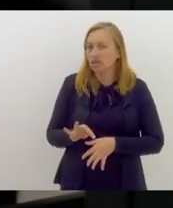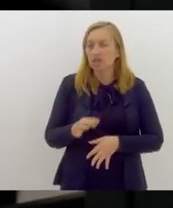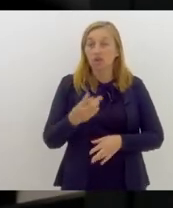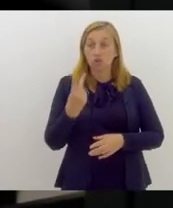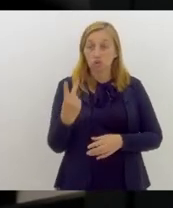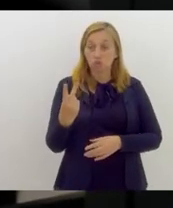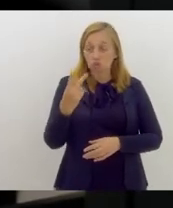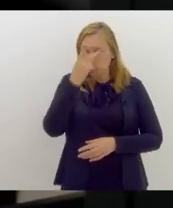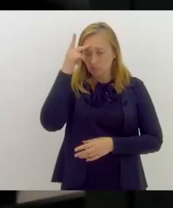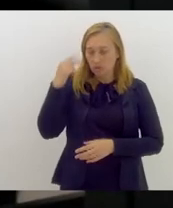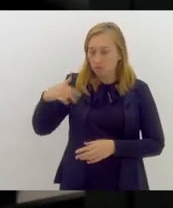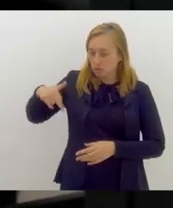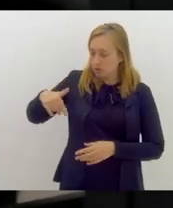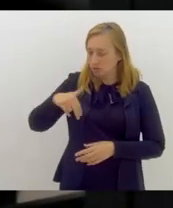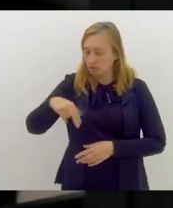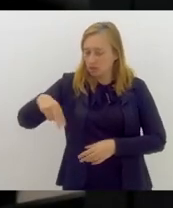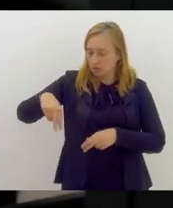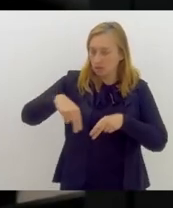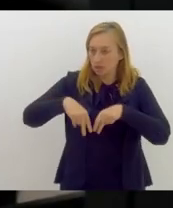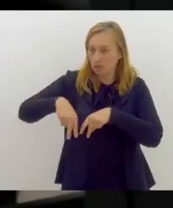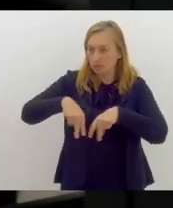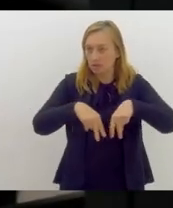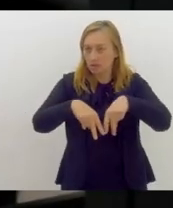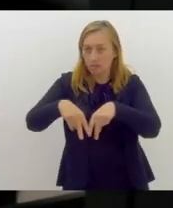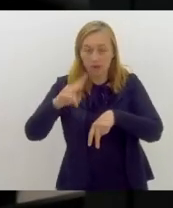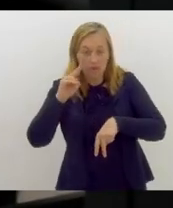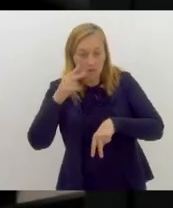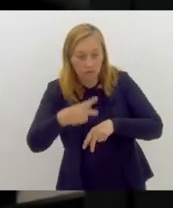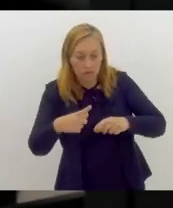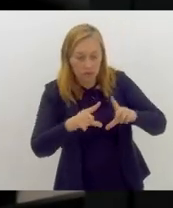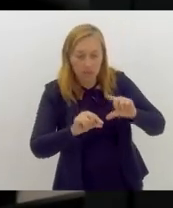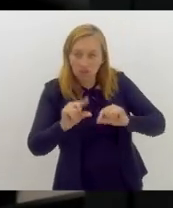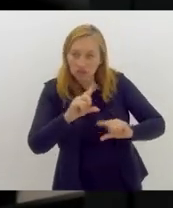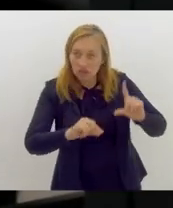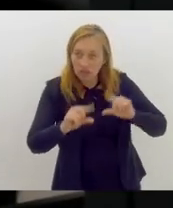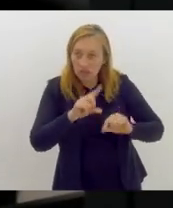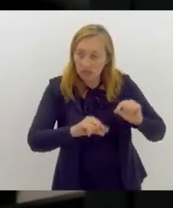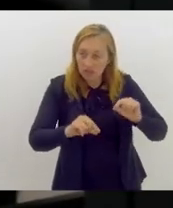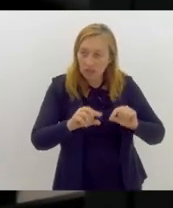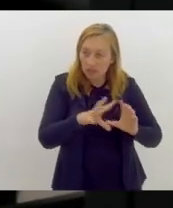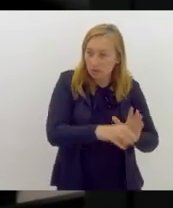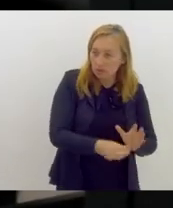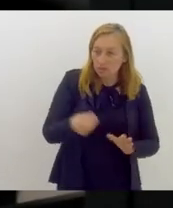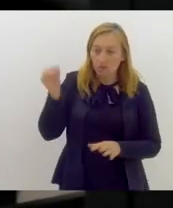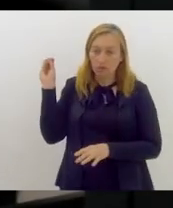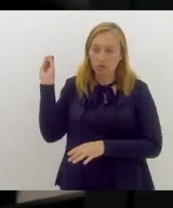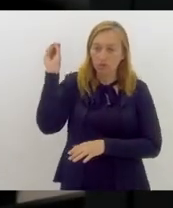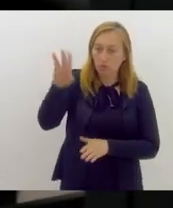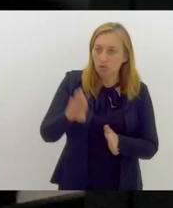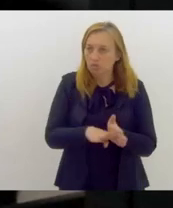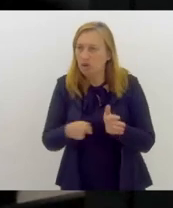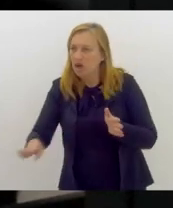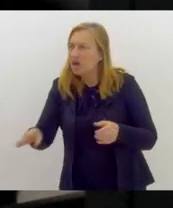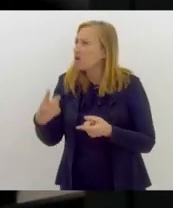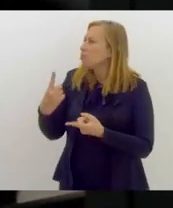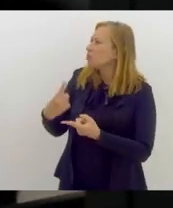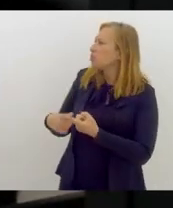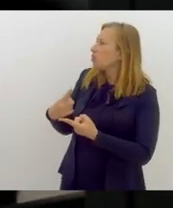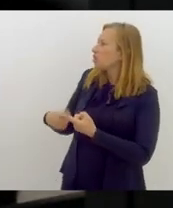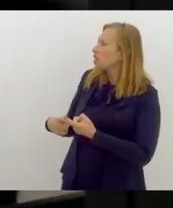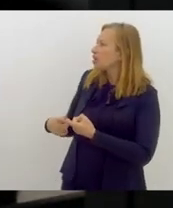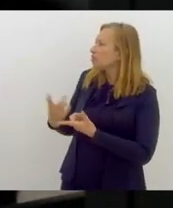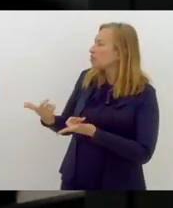do mar fora da água e uma delas pegou e devolveu ela para o mar e aí a outra questionou uma estrela do mar não vai fazer diferença